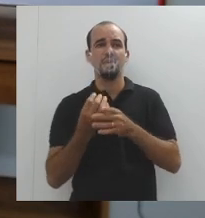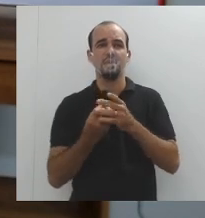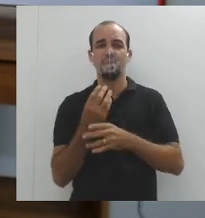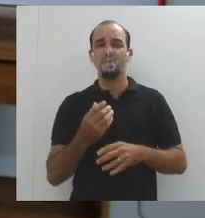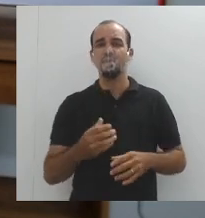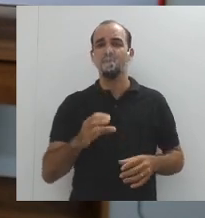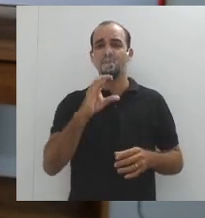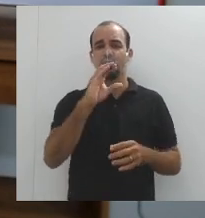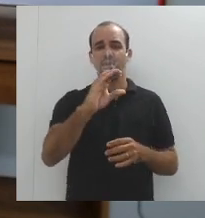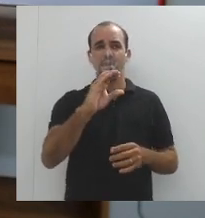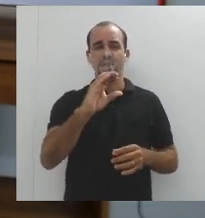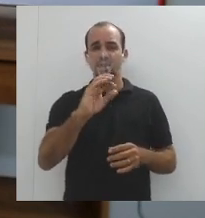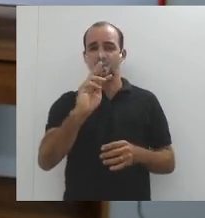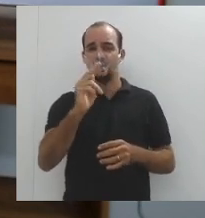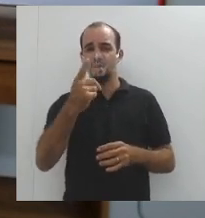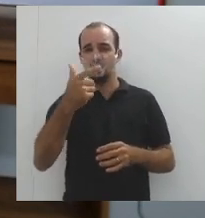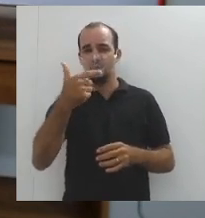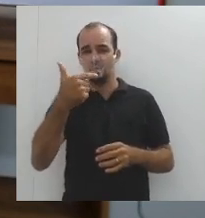CH2O